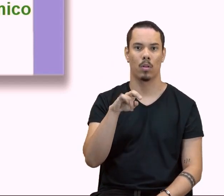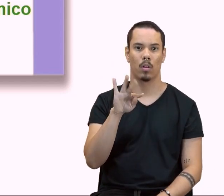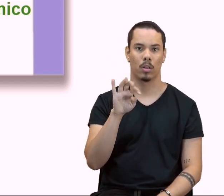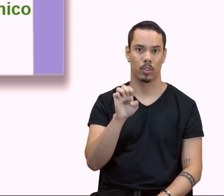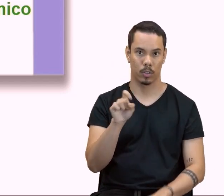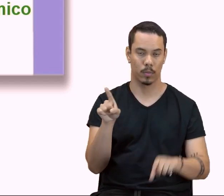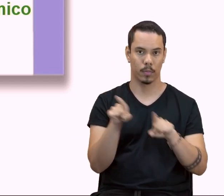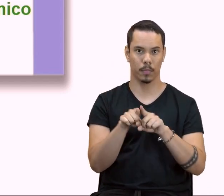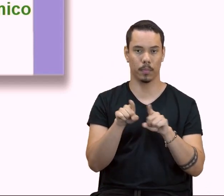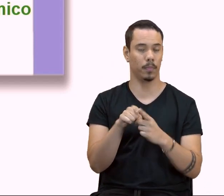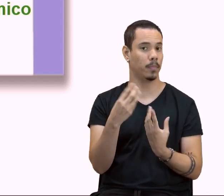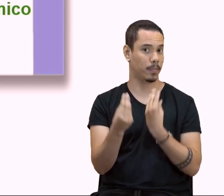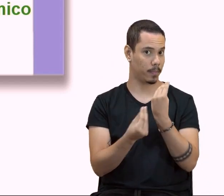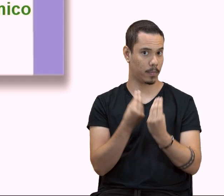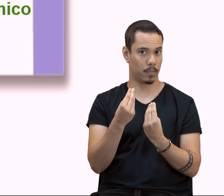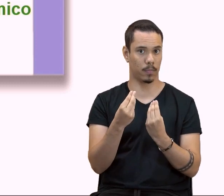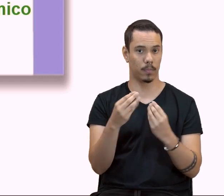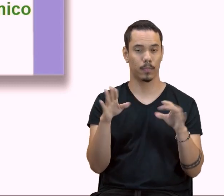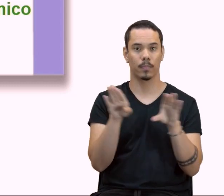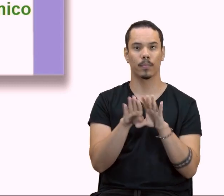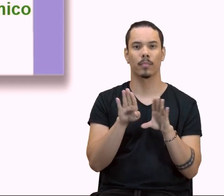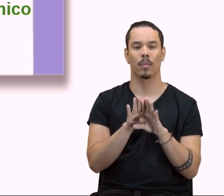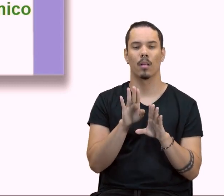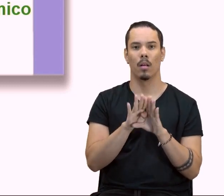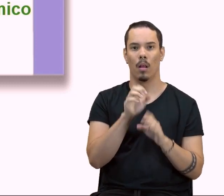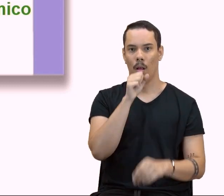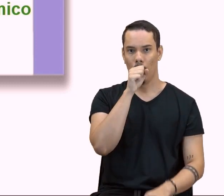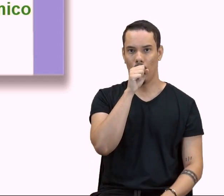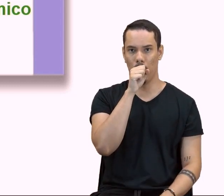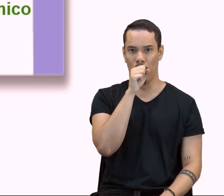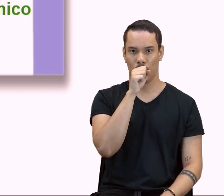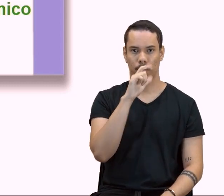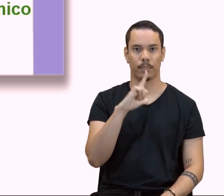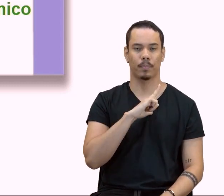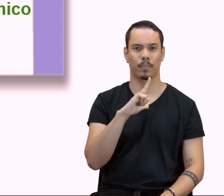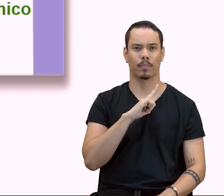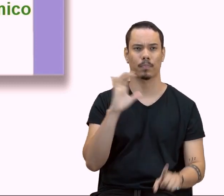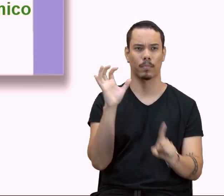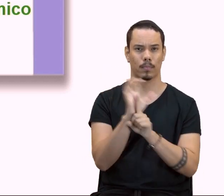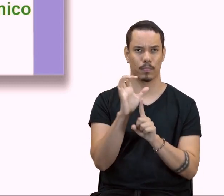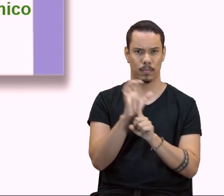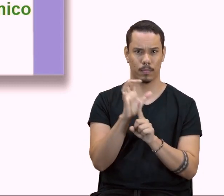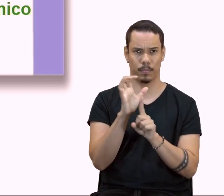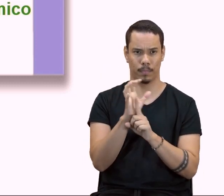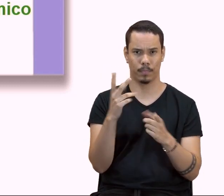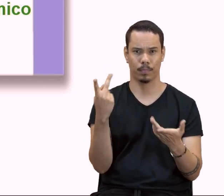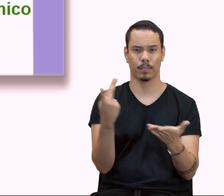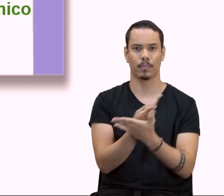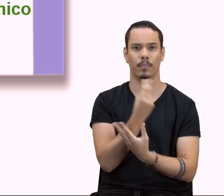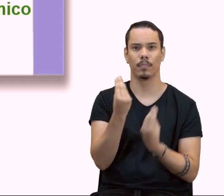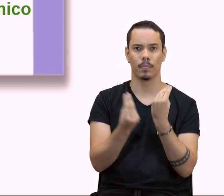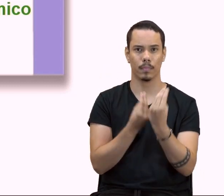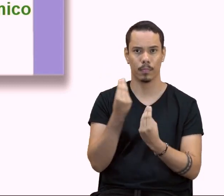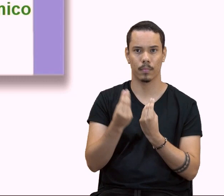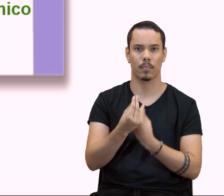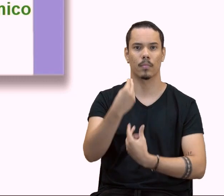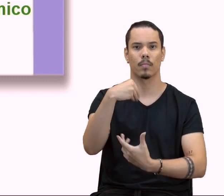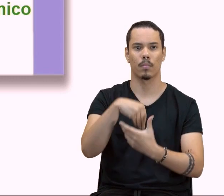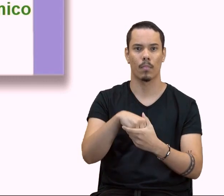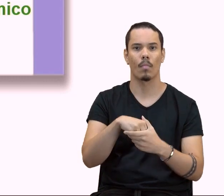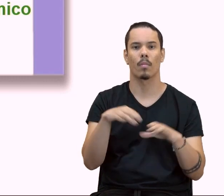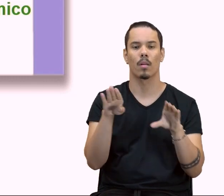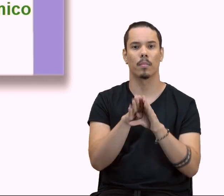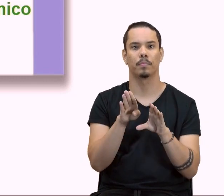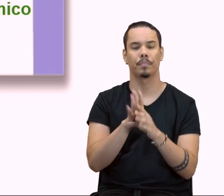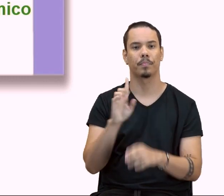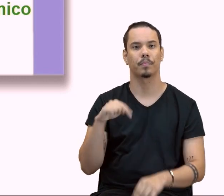Noroeste. Nós também veremos o que foi e as ações implementadas pelo Planafloro. E também veremos